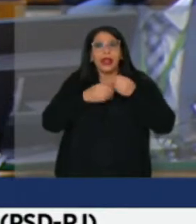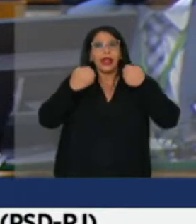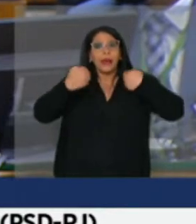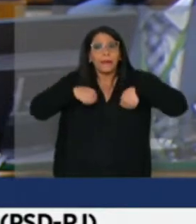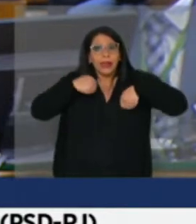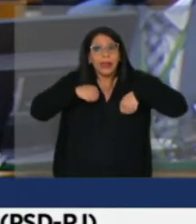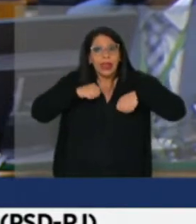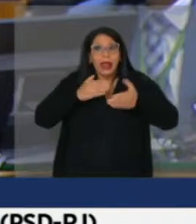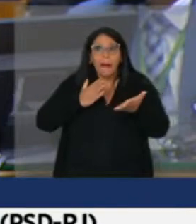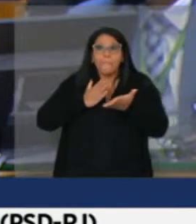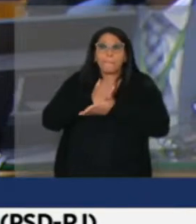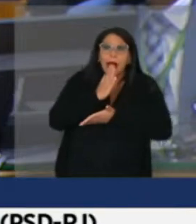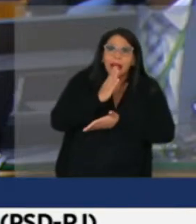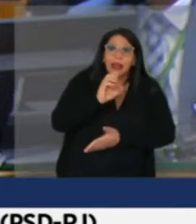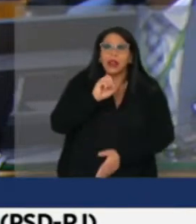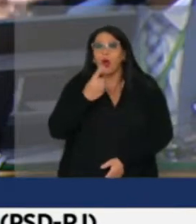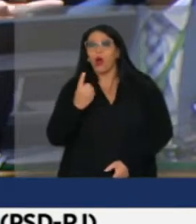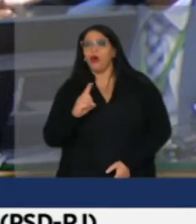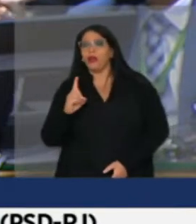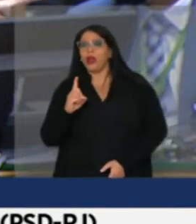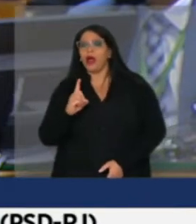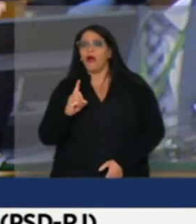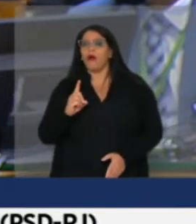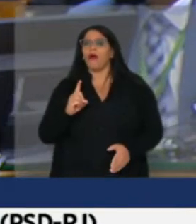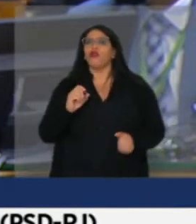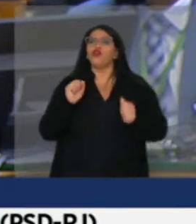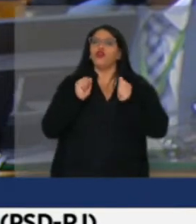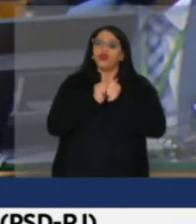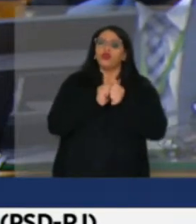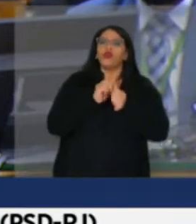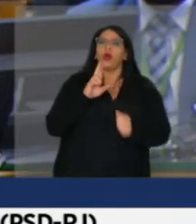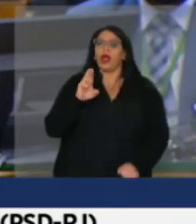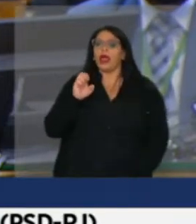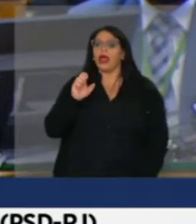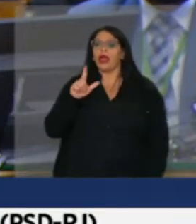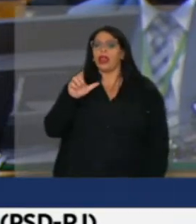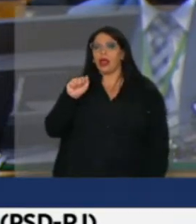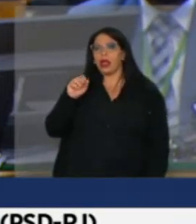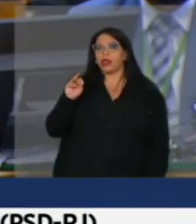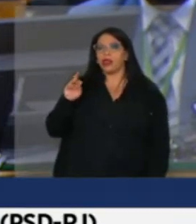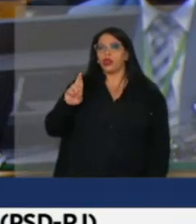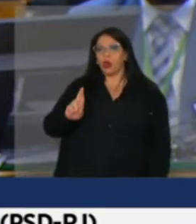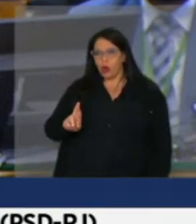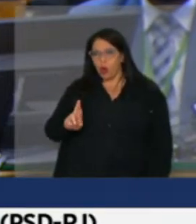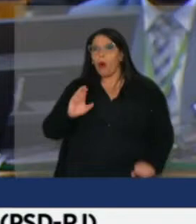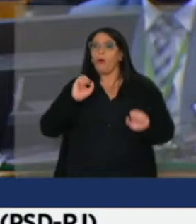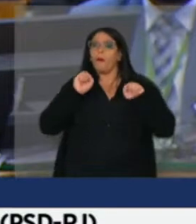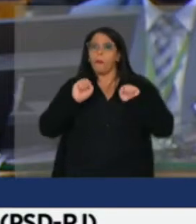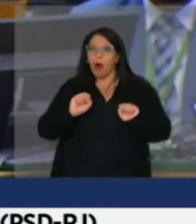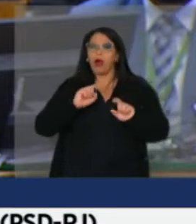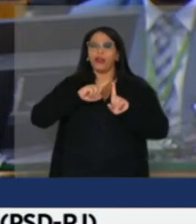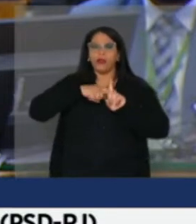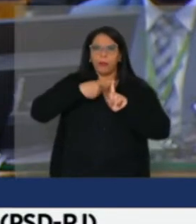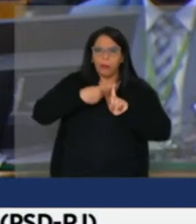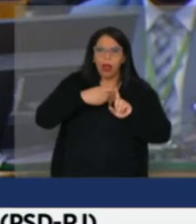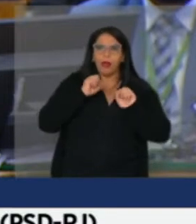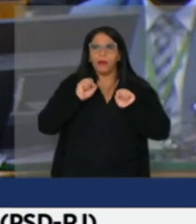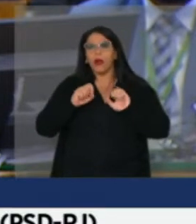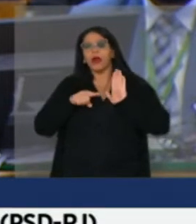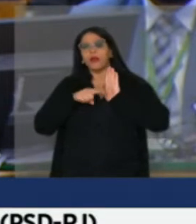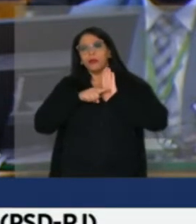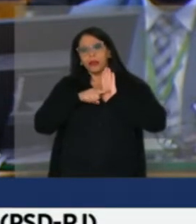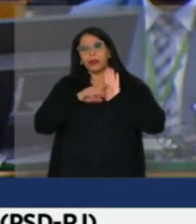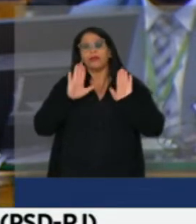ou não em plenário e relatada pelo relator do Conselho. Sim, deputado, mas a tese é de quem pode mais, pode menos. Vossa Excelência concorda